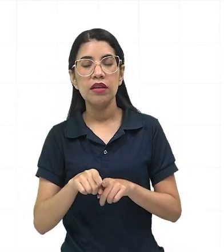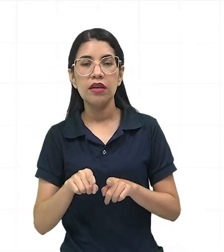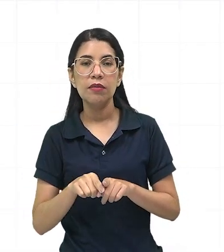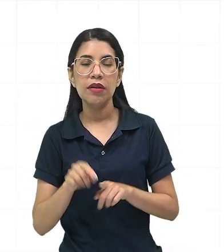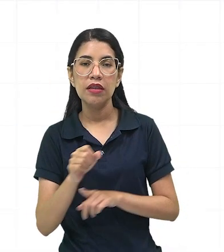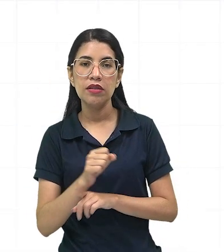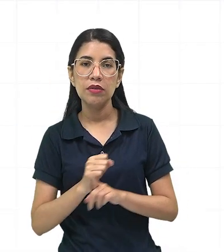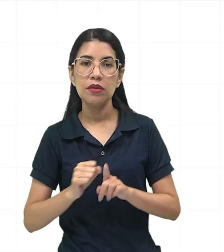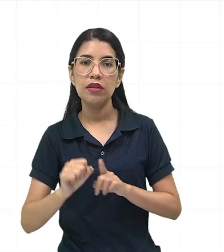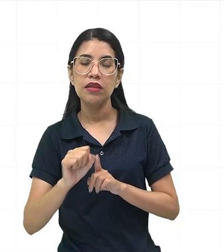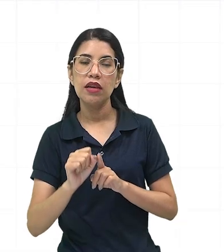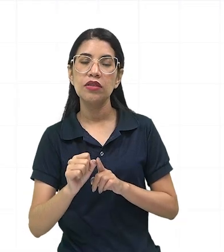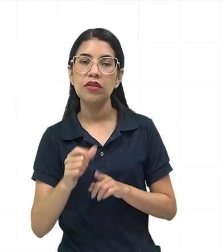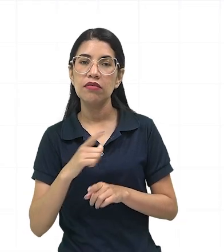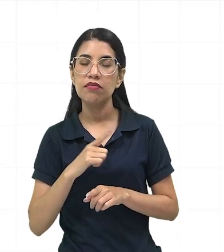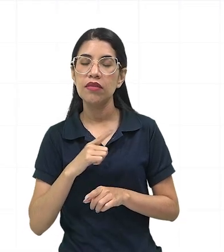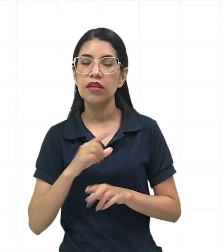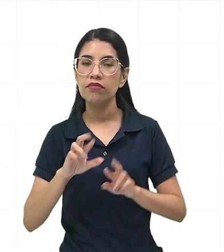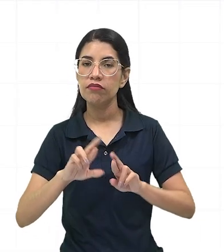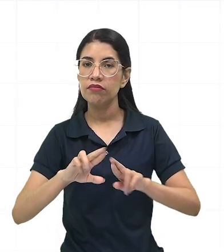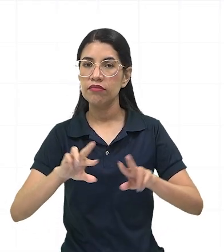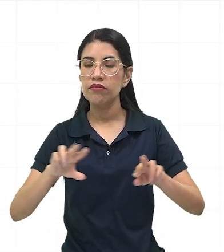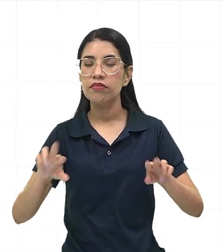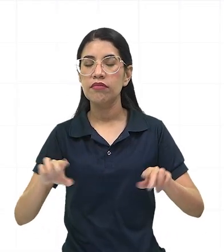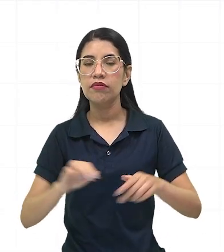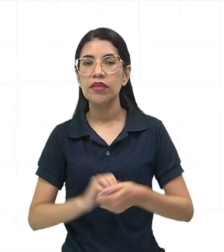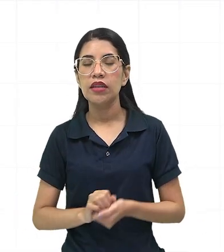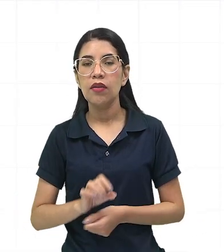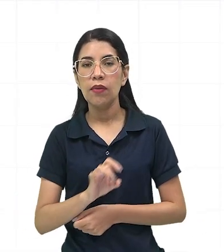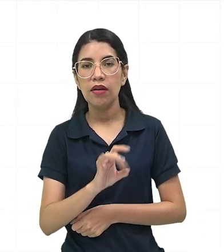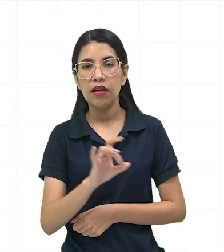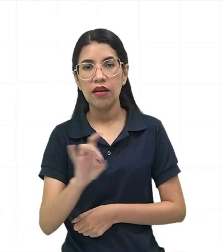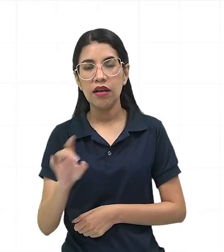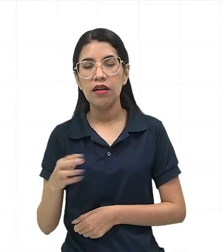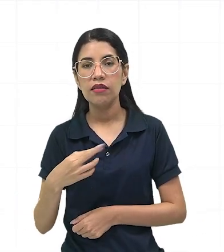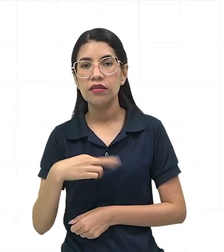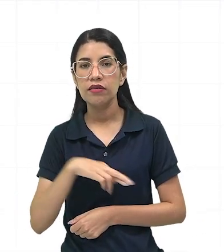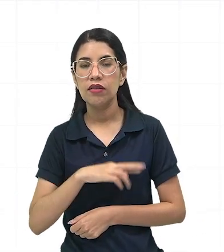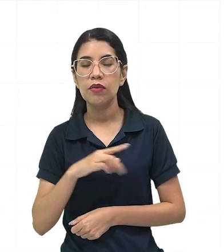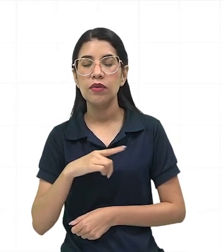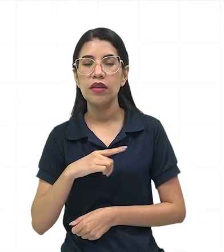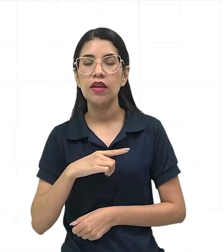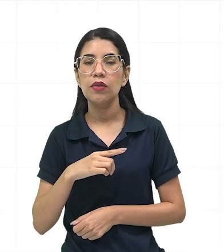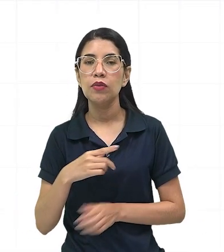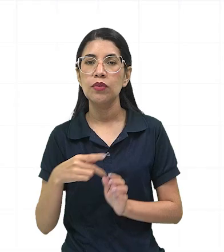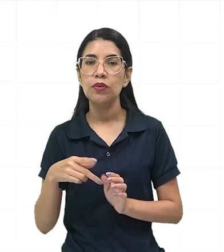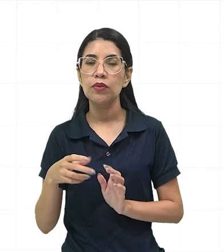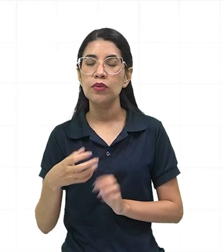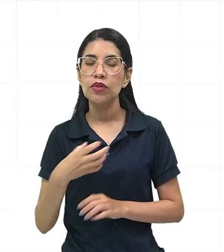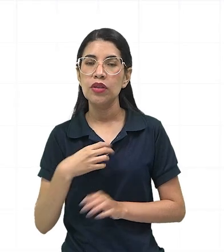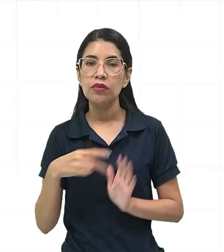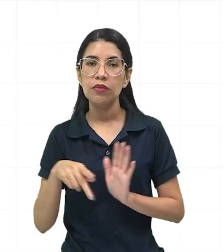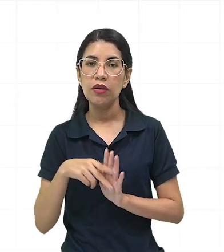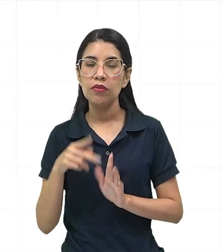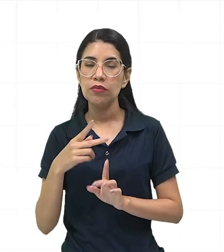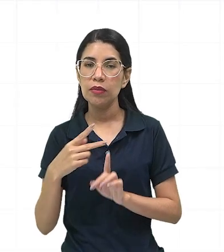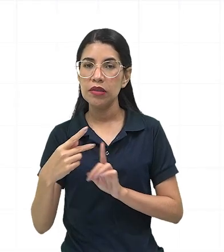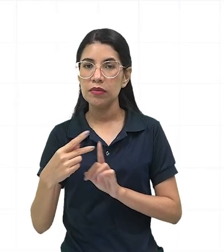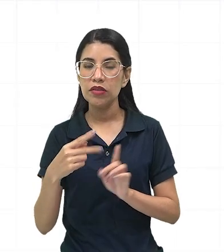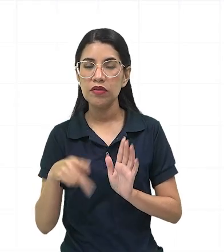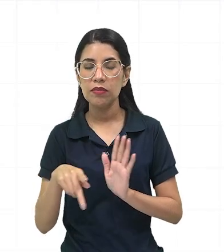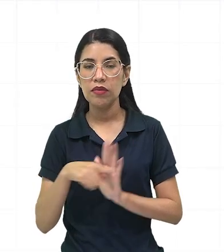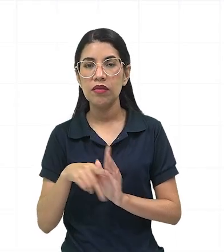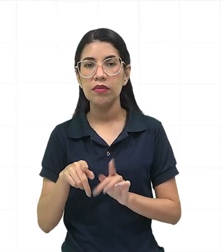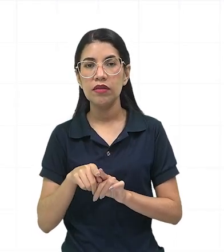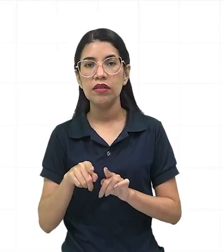nossa sociedade está imersa. E cada religião oferece essa maneira única de interpretar a vida e a morte. E aqui nós vamos